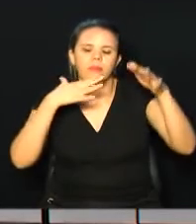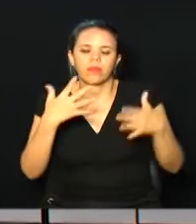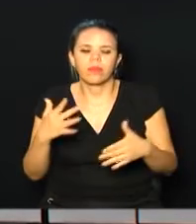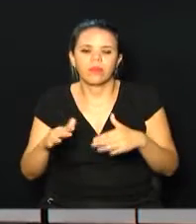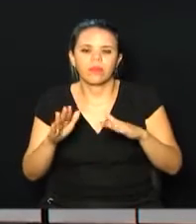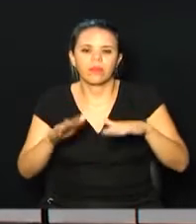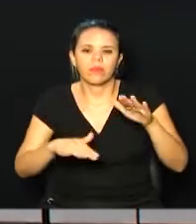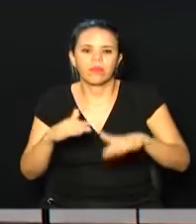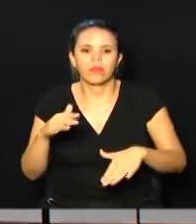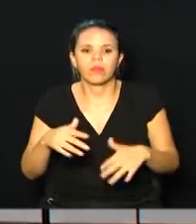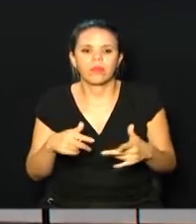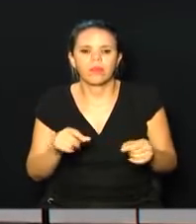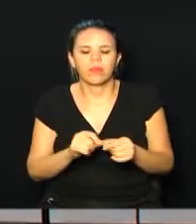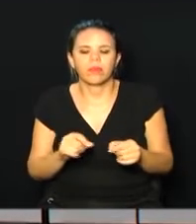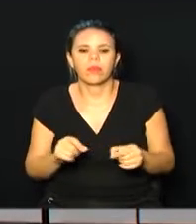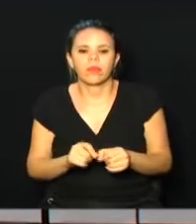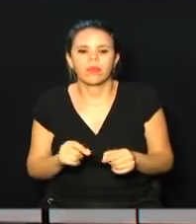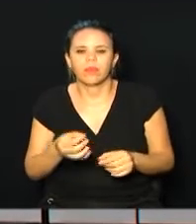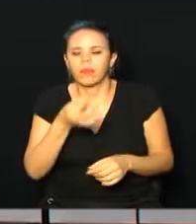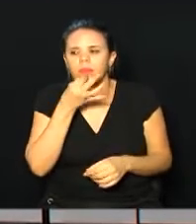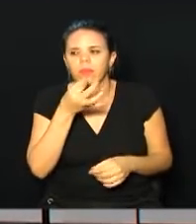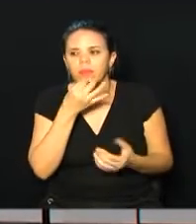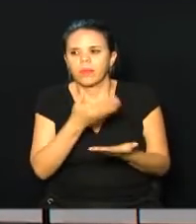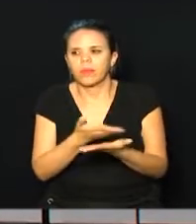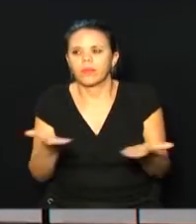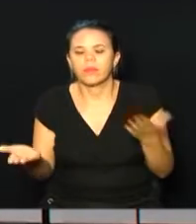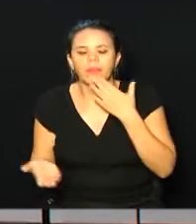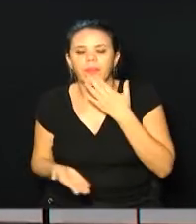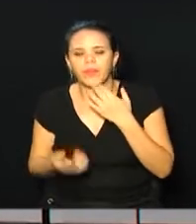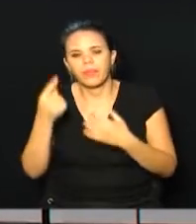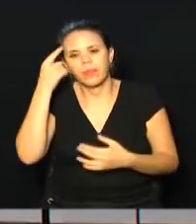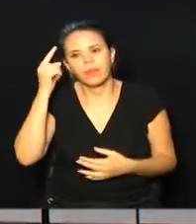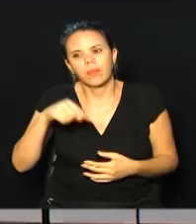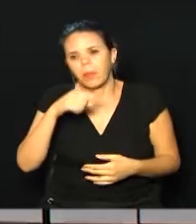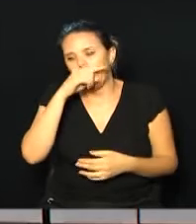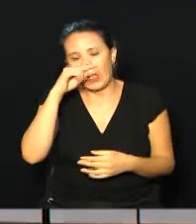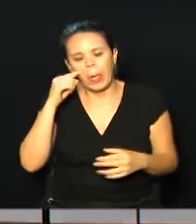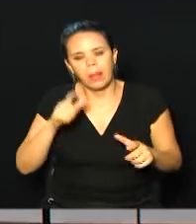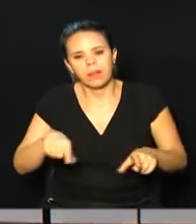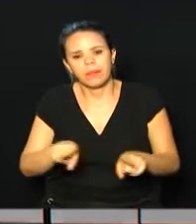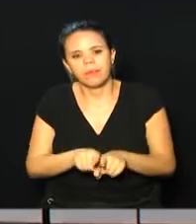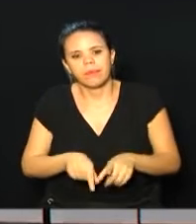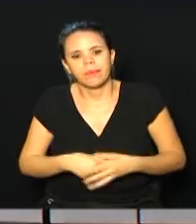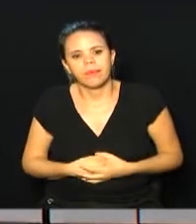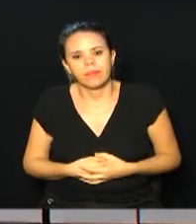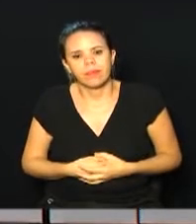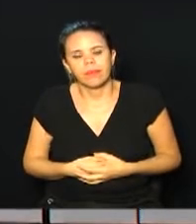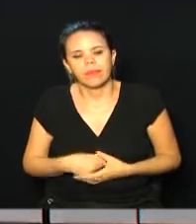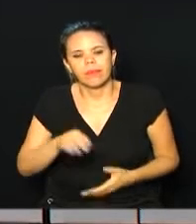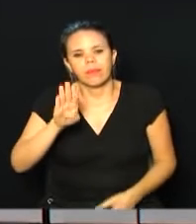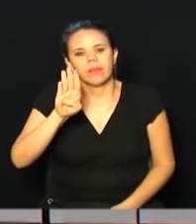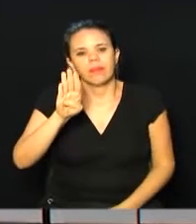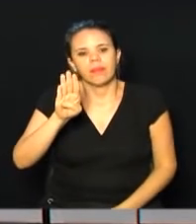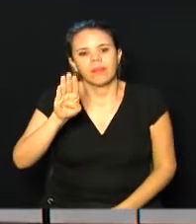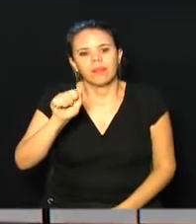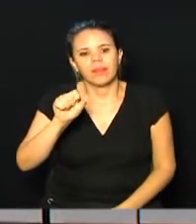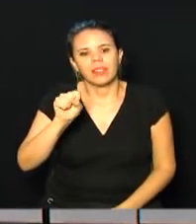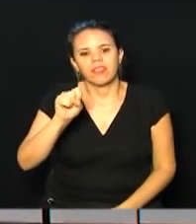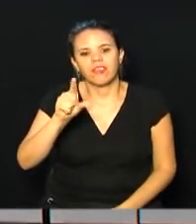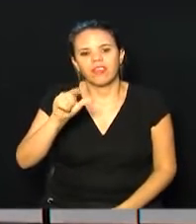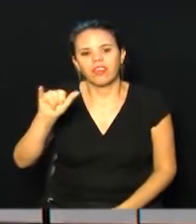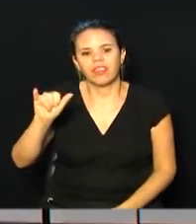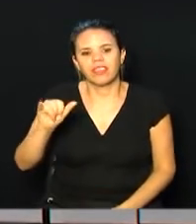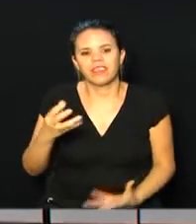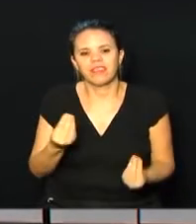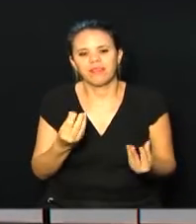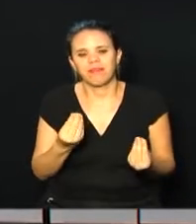algumas e faz algumas sugestões, ideias, tá? Ali também no Bassoli, né, Rossini, a gente tem muito